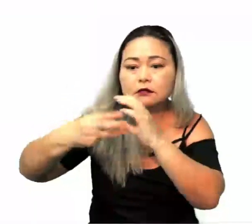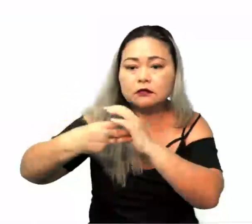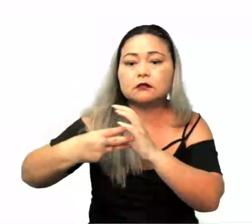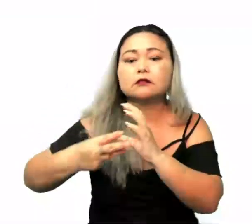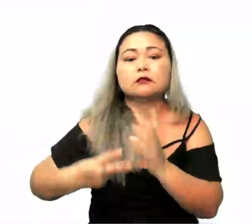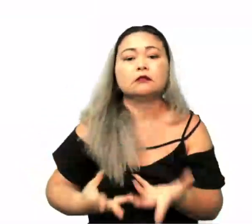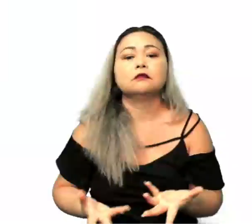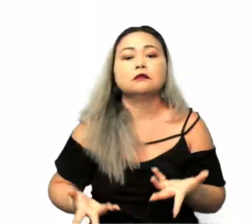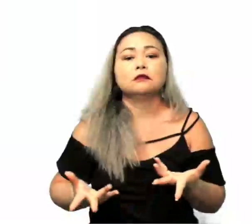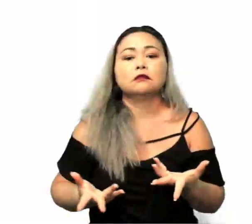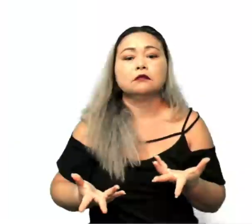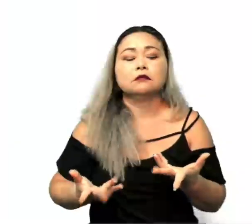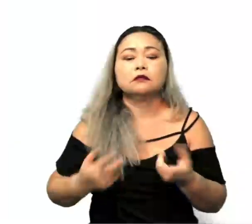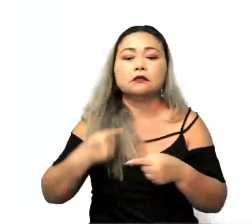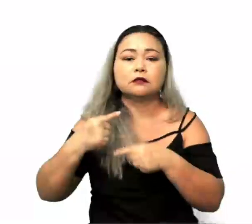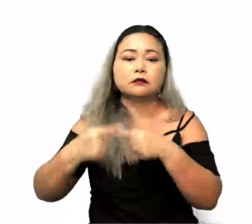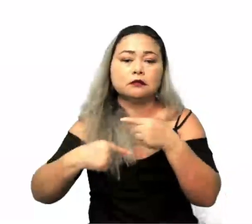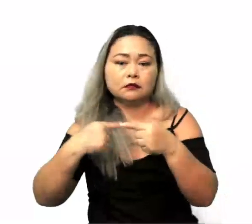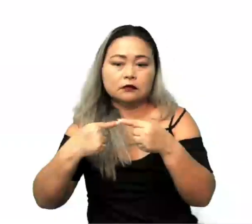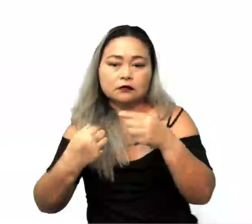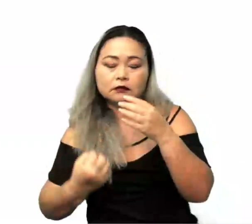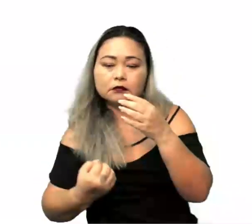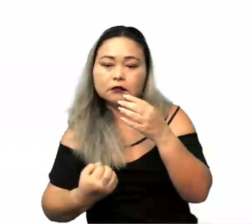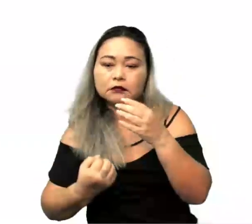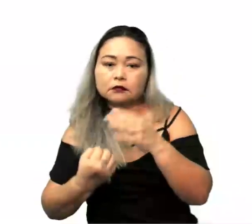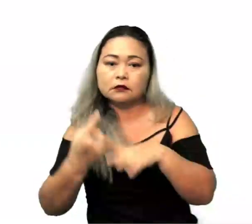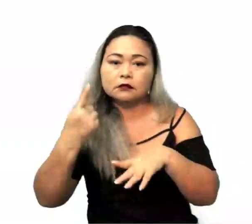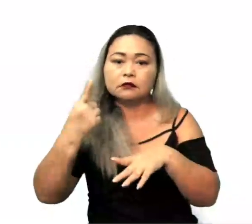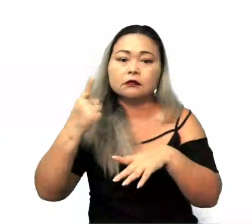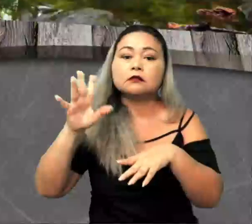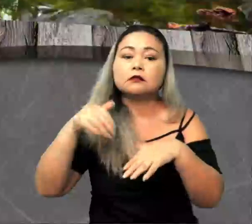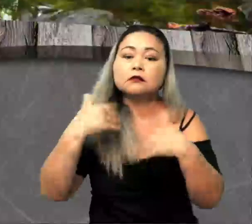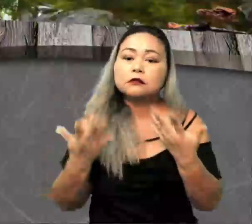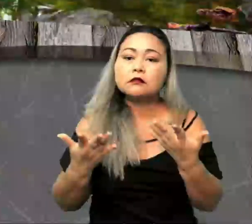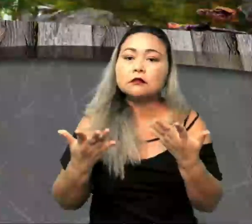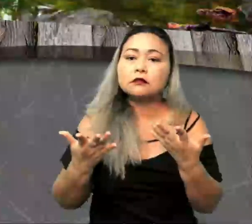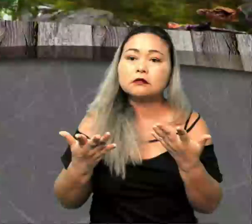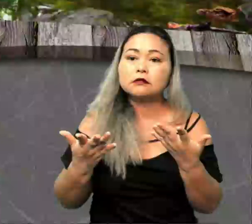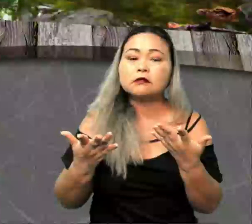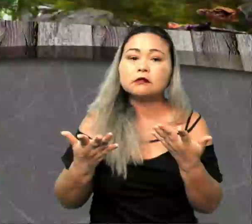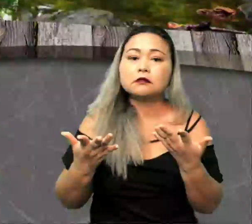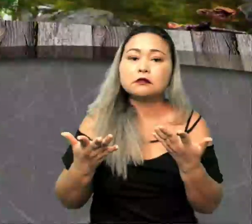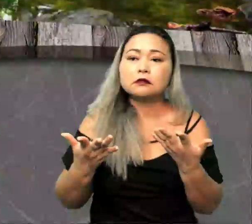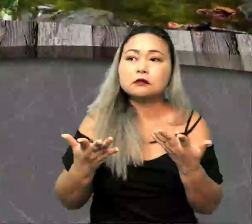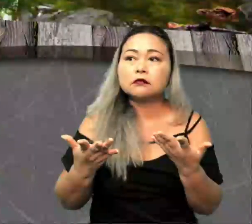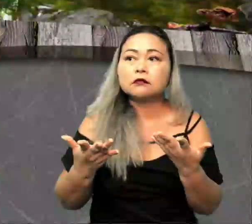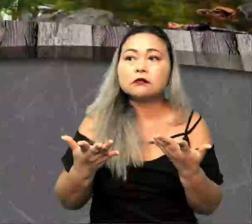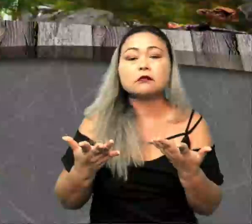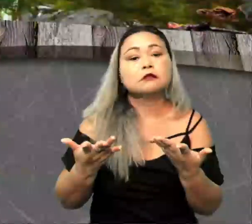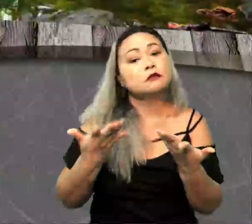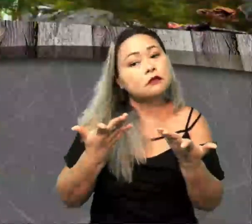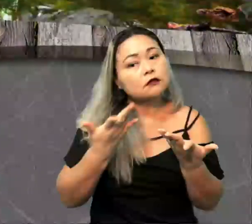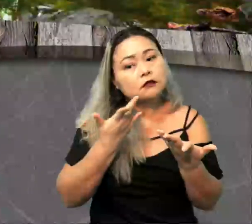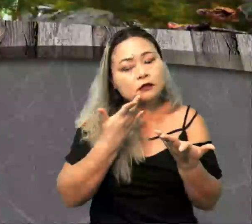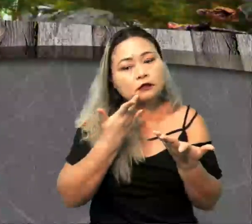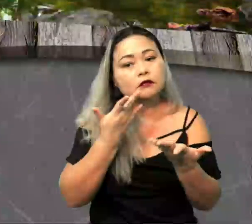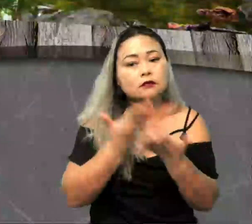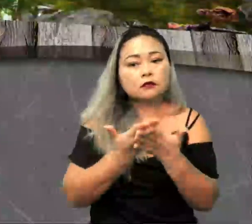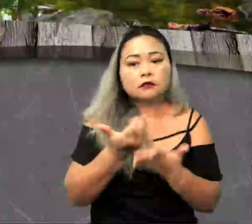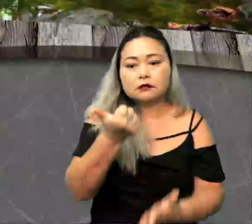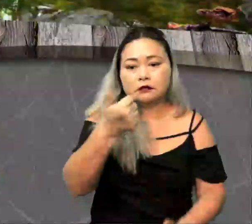para outra no processo de reprodução. E é isso, galera. Então, a gente ficou aí,